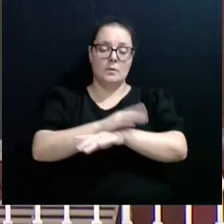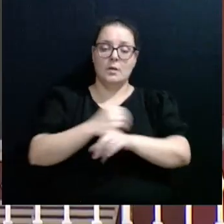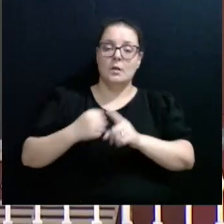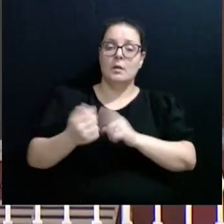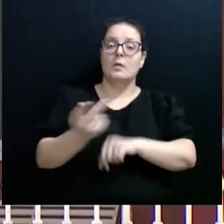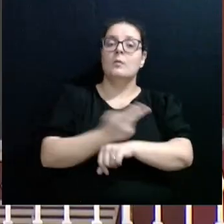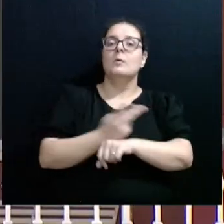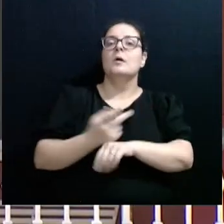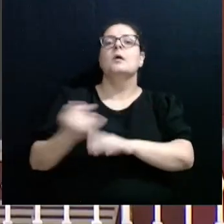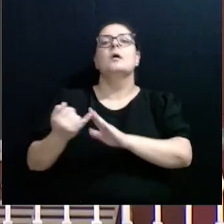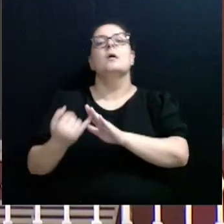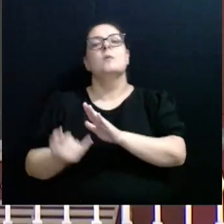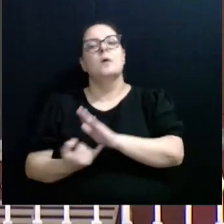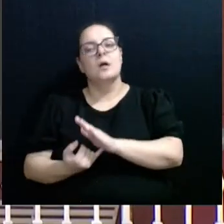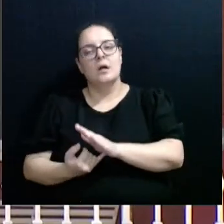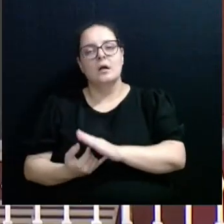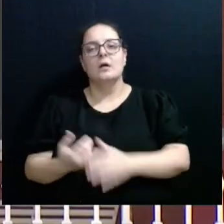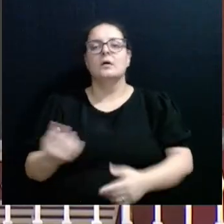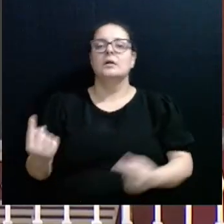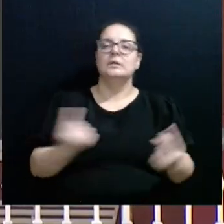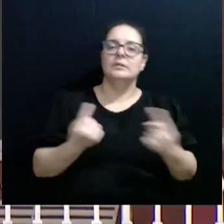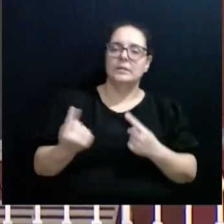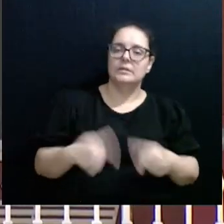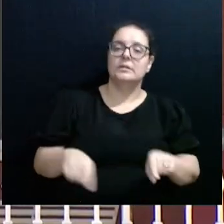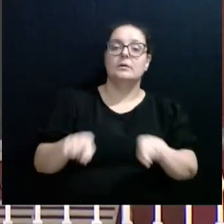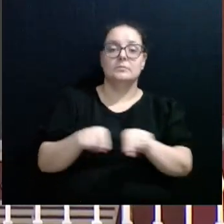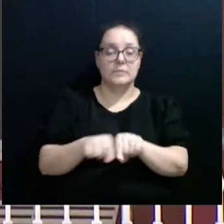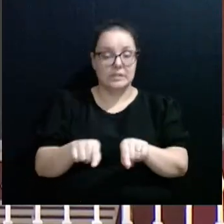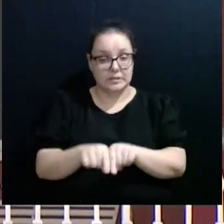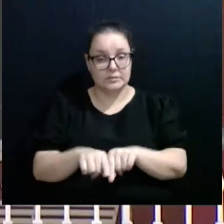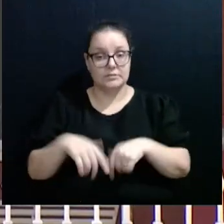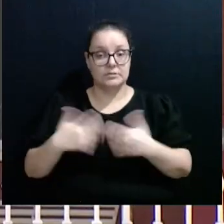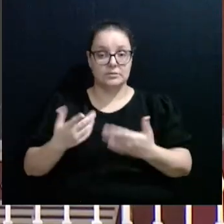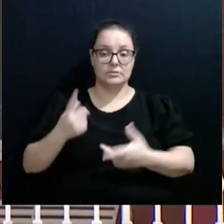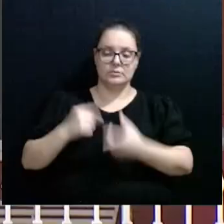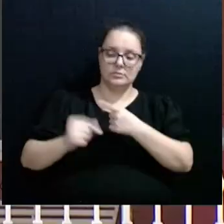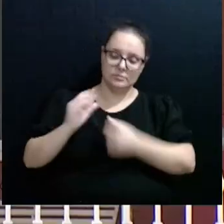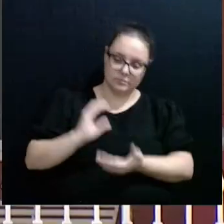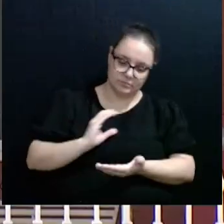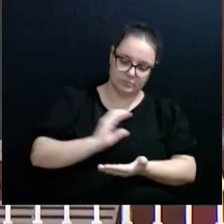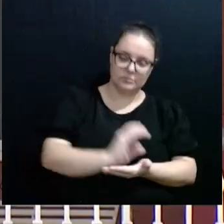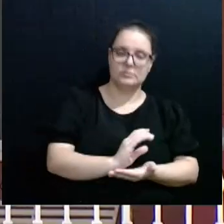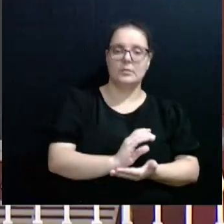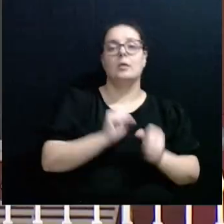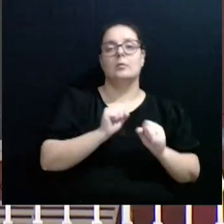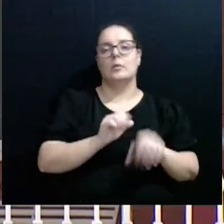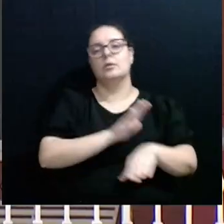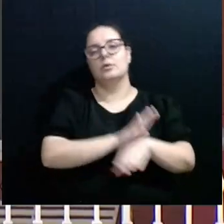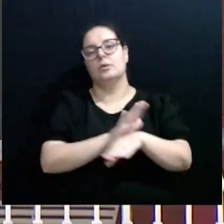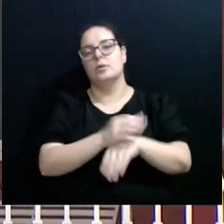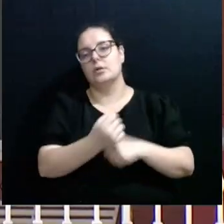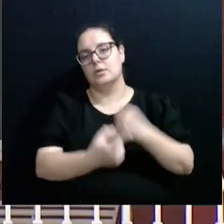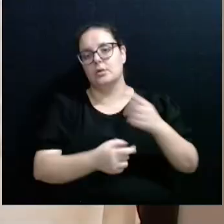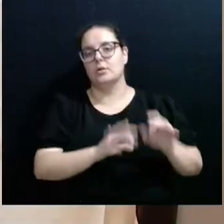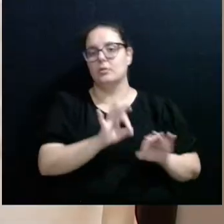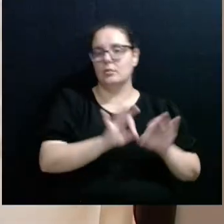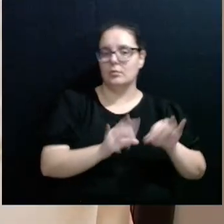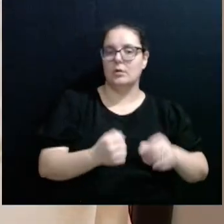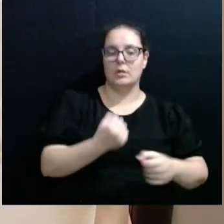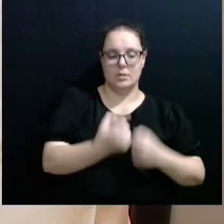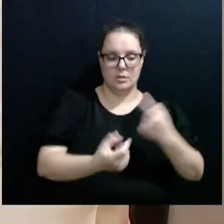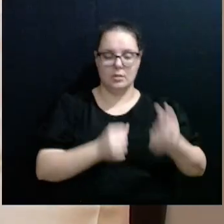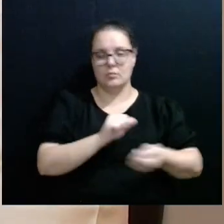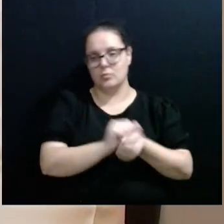nós somos procurados por elas também, e nós aportamos esses recursos para poder ajudar elas em alguns projetos, em algumas adaptações que